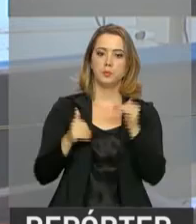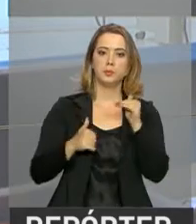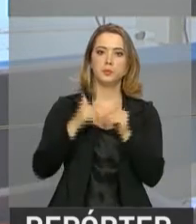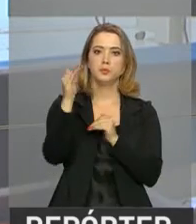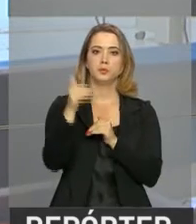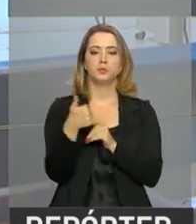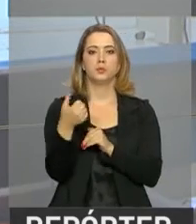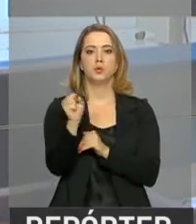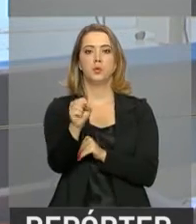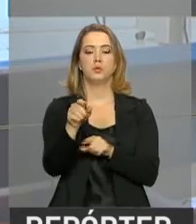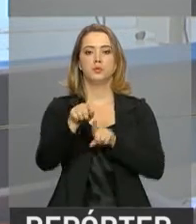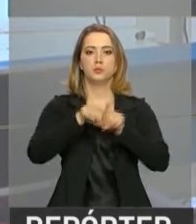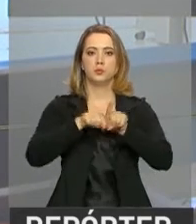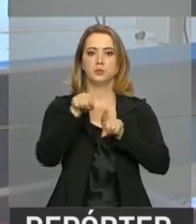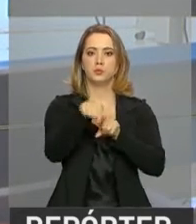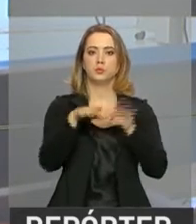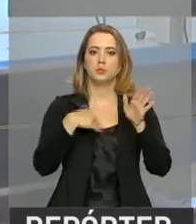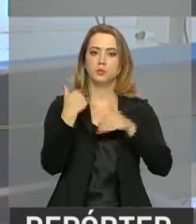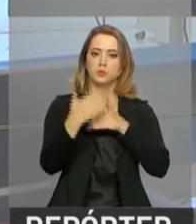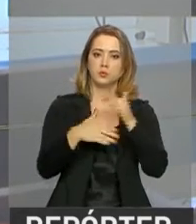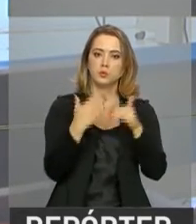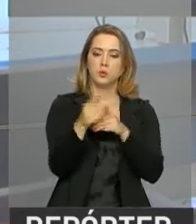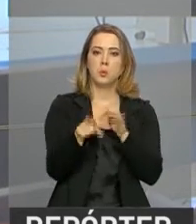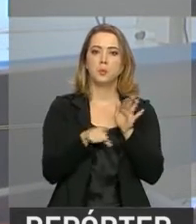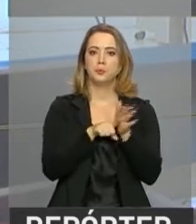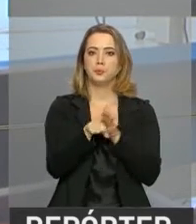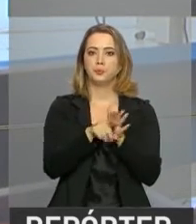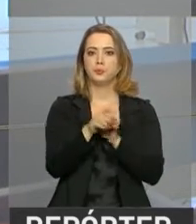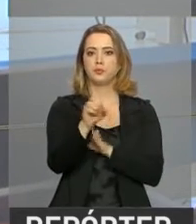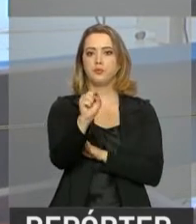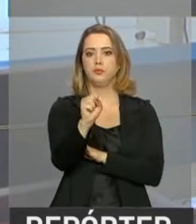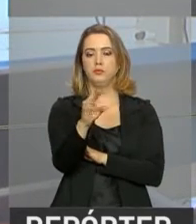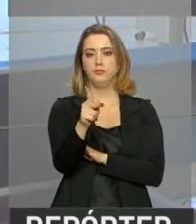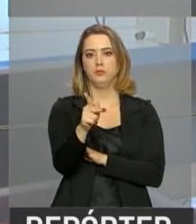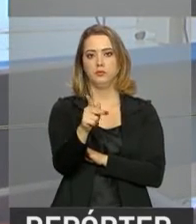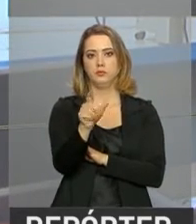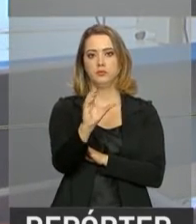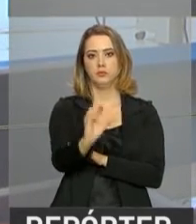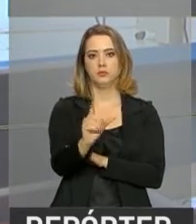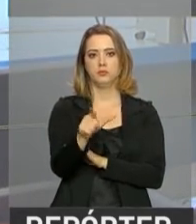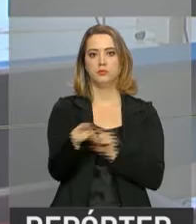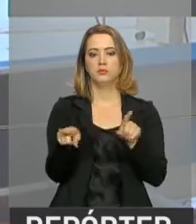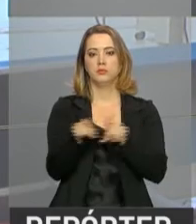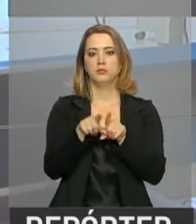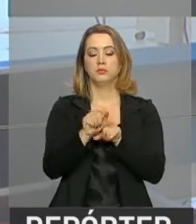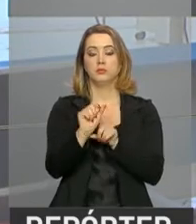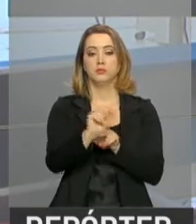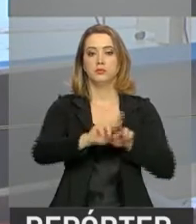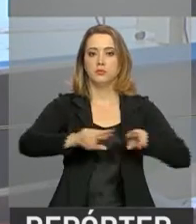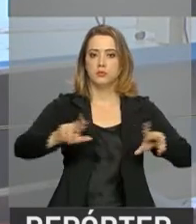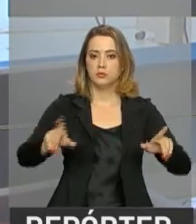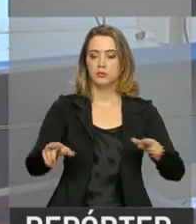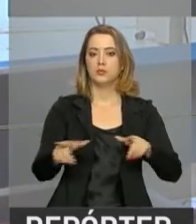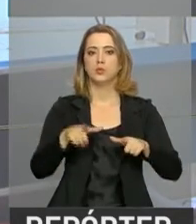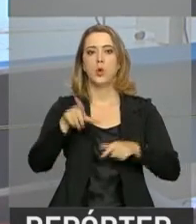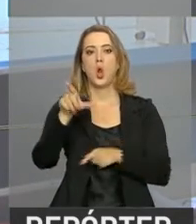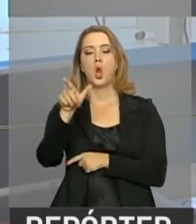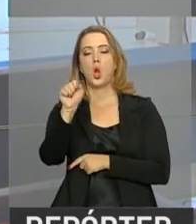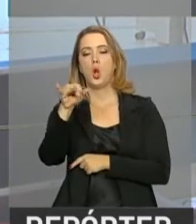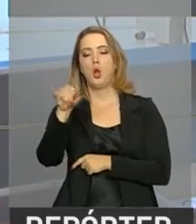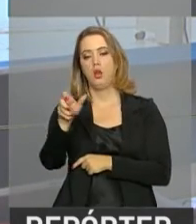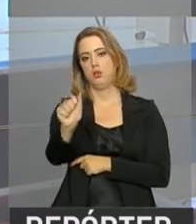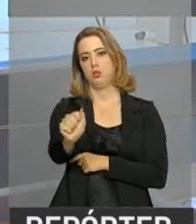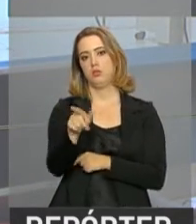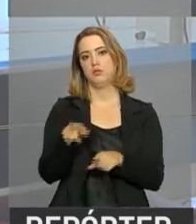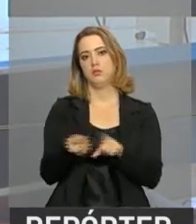indicador desenvolvido pelo serviço de proteção ao crédito spc e pela confederação nacional de dirigentes lojistas o presidente da